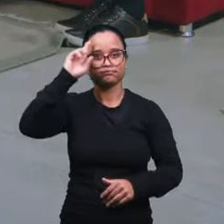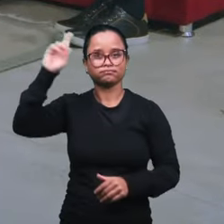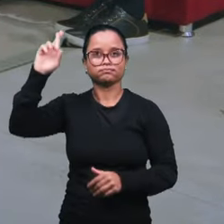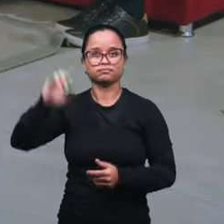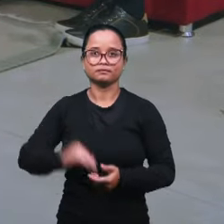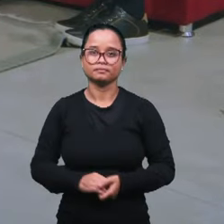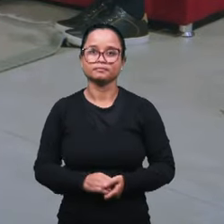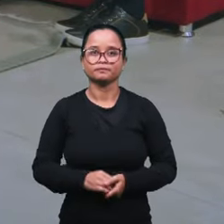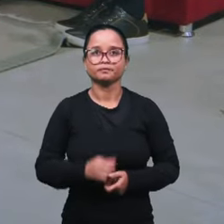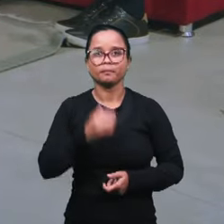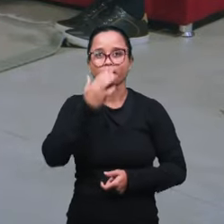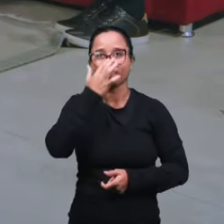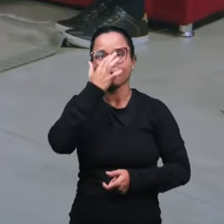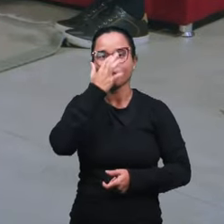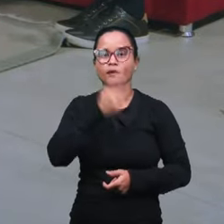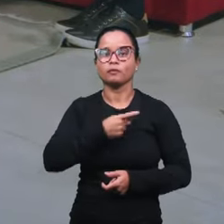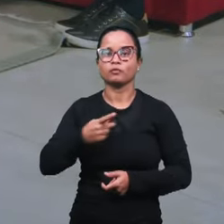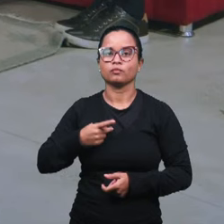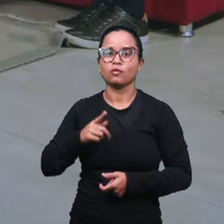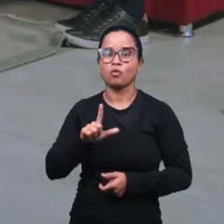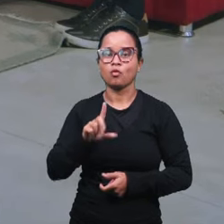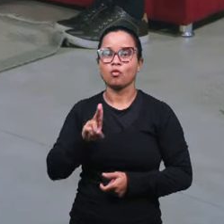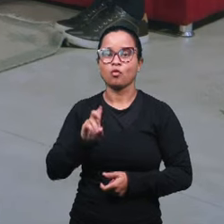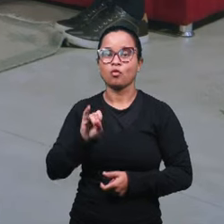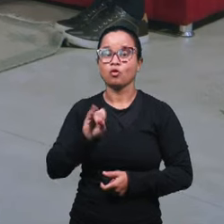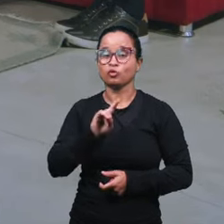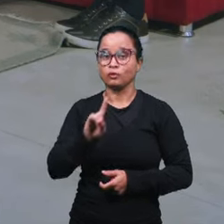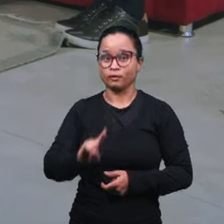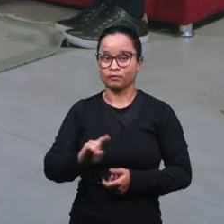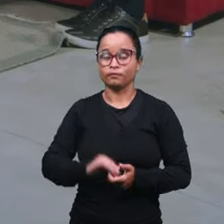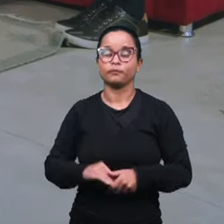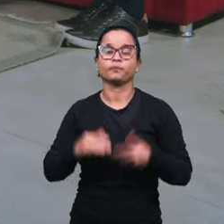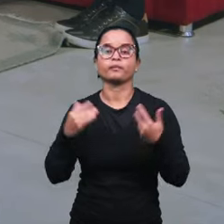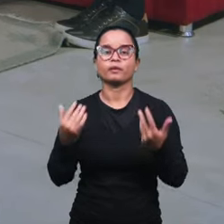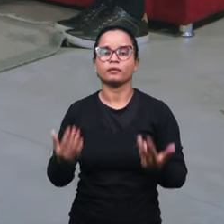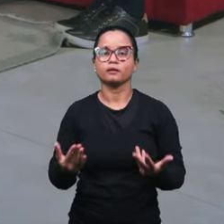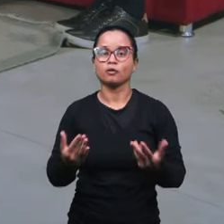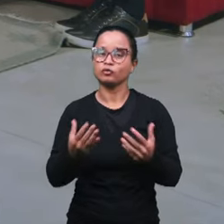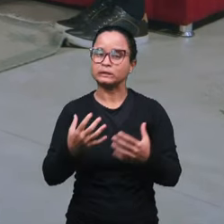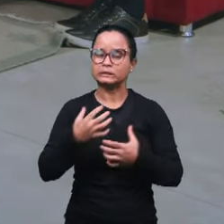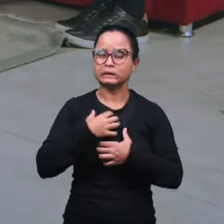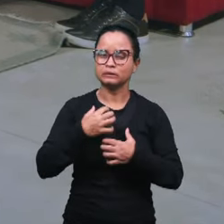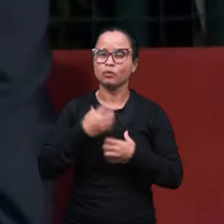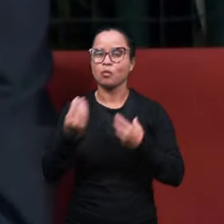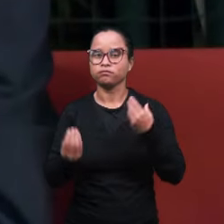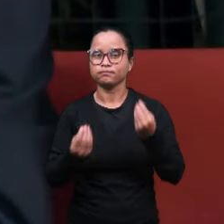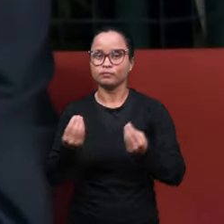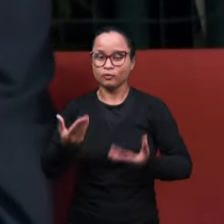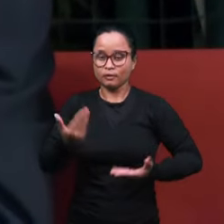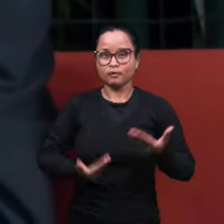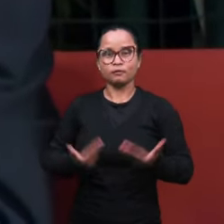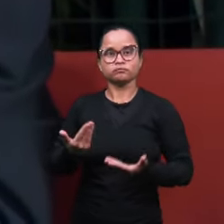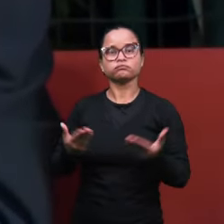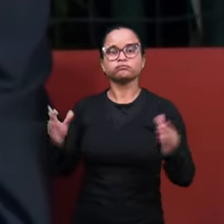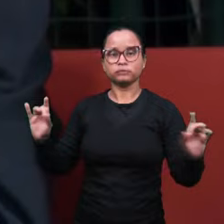Pastor Luiz Carlos, a maneira que a igreja está preparada para este momento, a palavra é